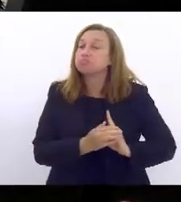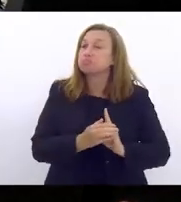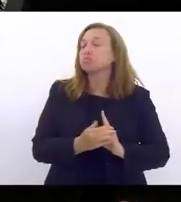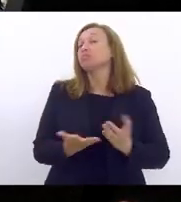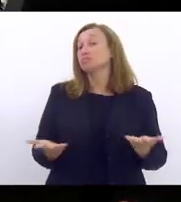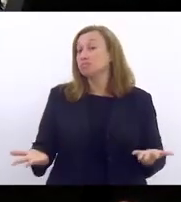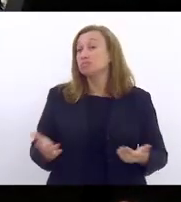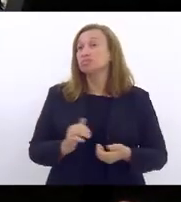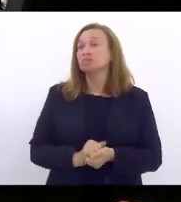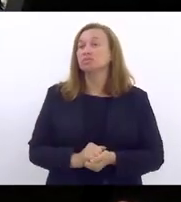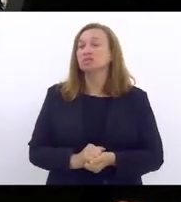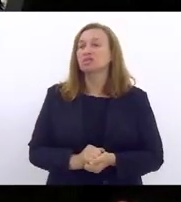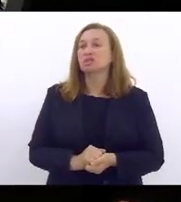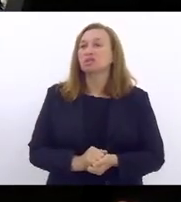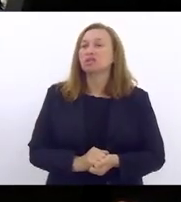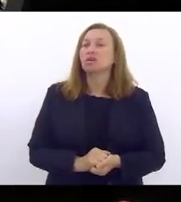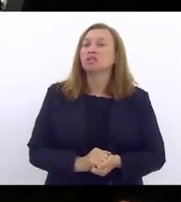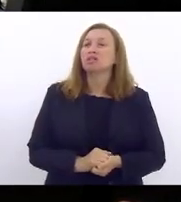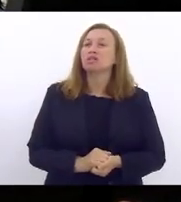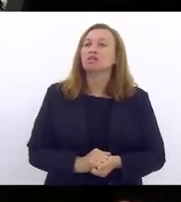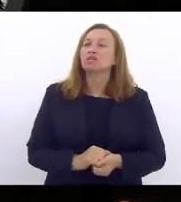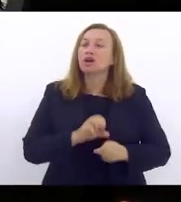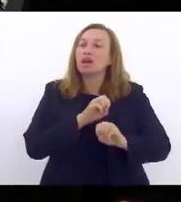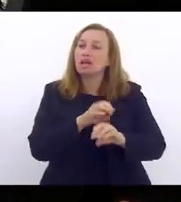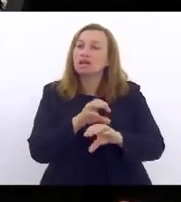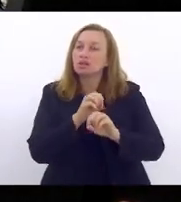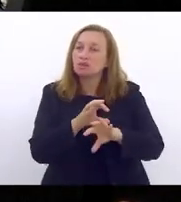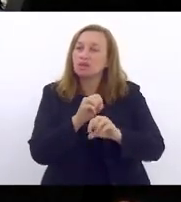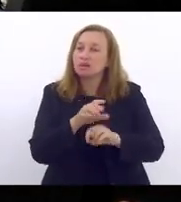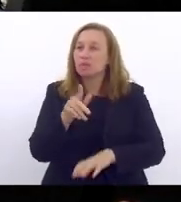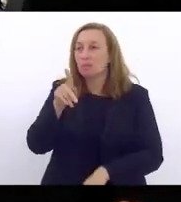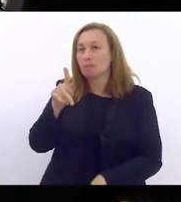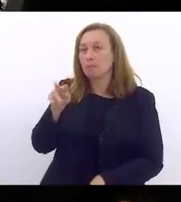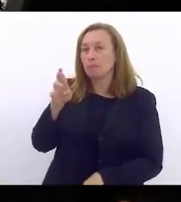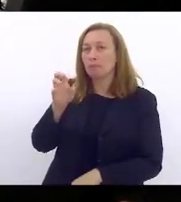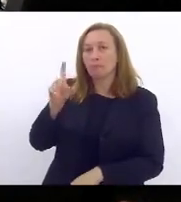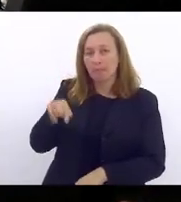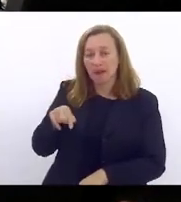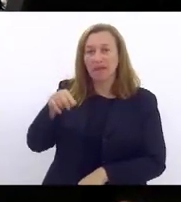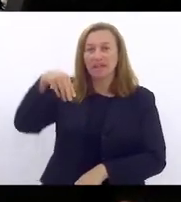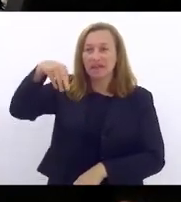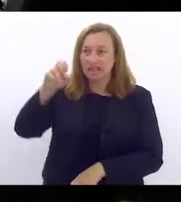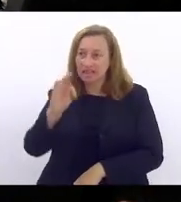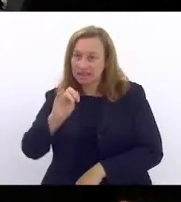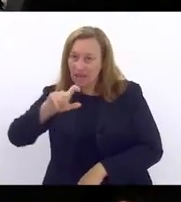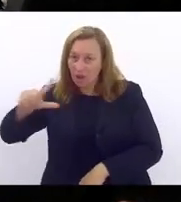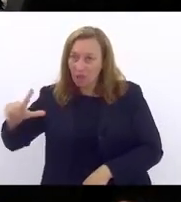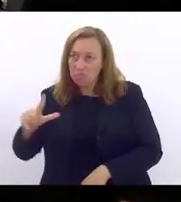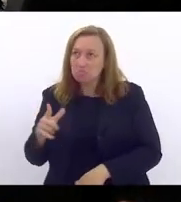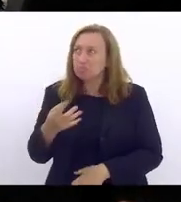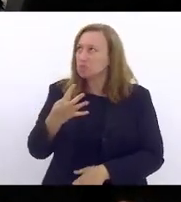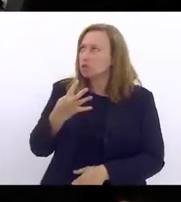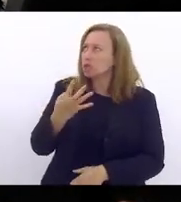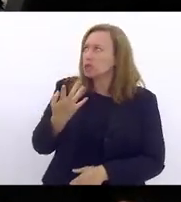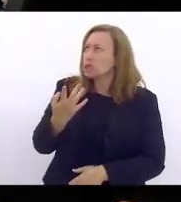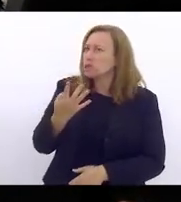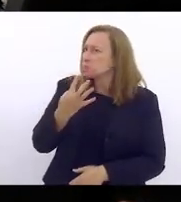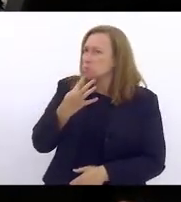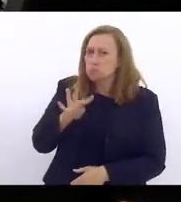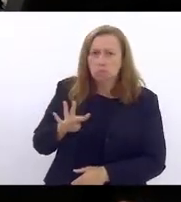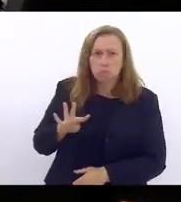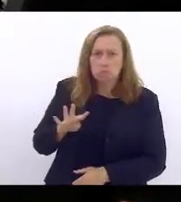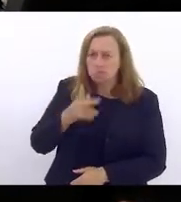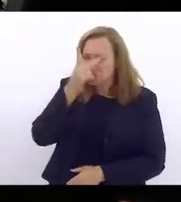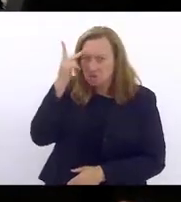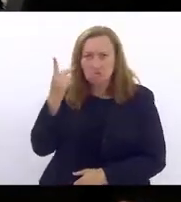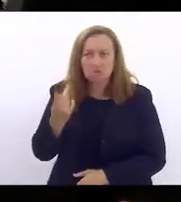Promover virtualmente a educação perinatal. Educação perinatal, para quem ainda não tem o conhecimento,